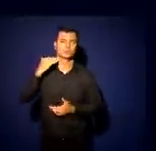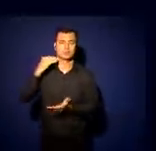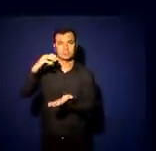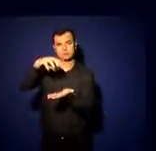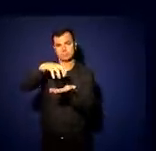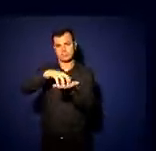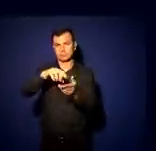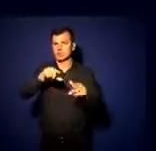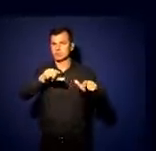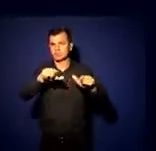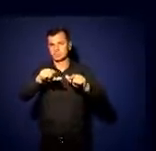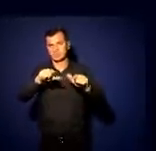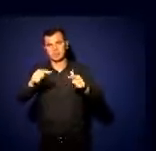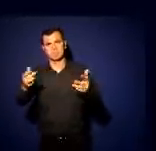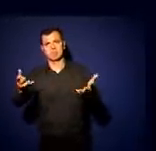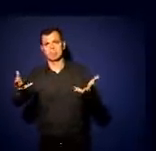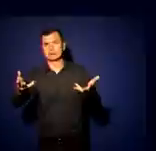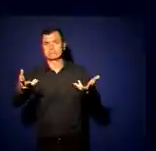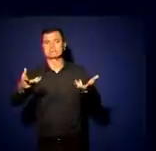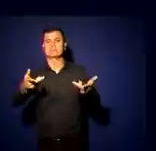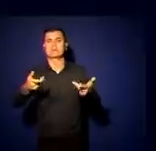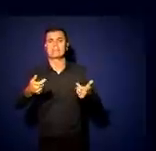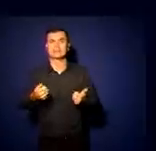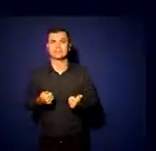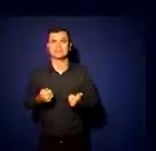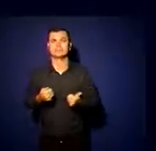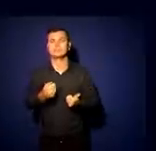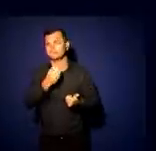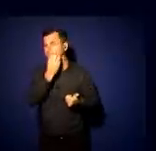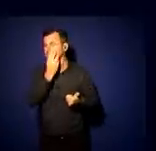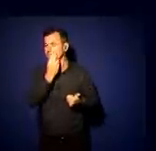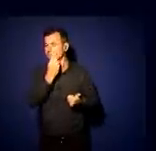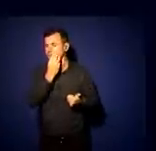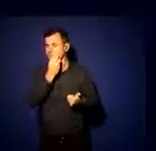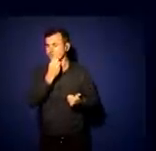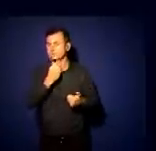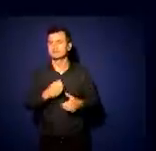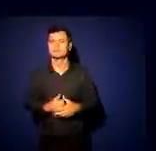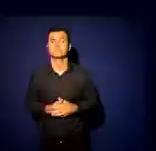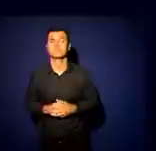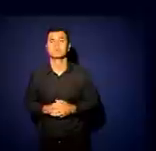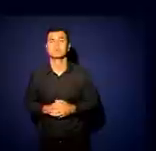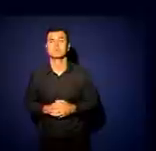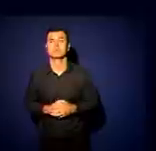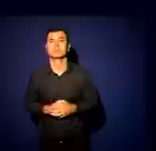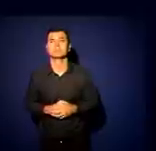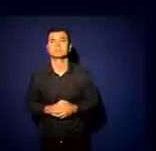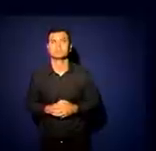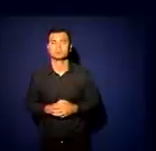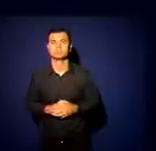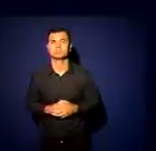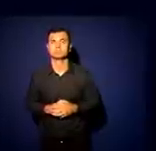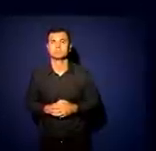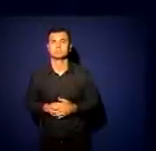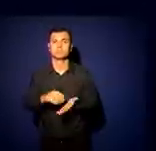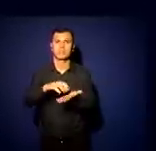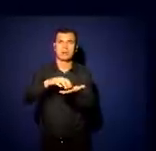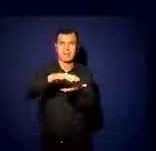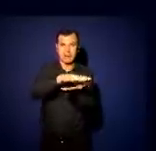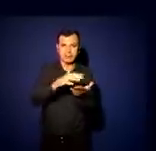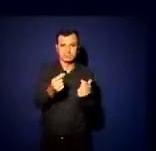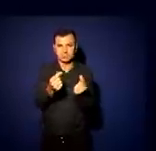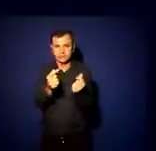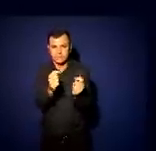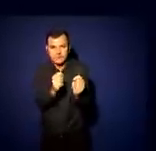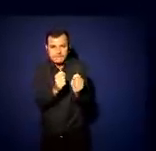um excelente trabalho de de convergir né É para um cenário de política monetária mais apertada